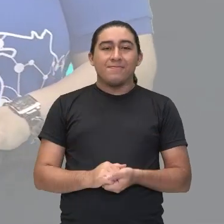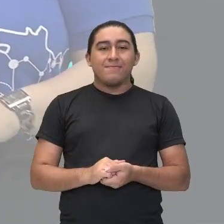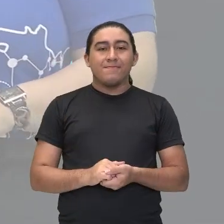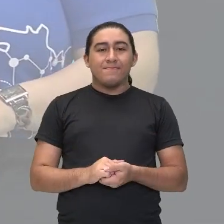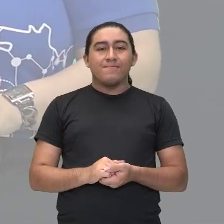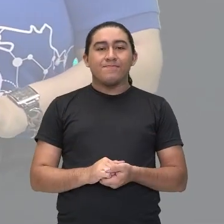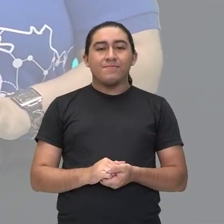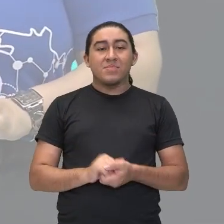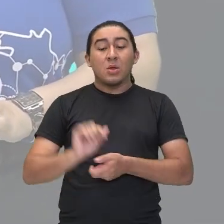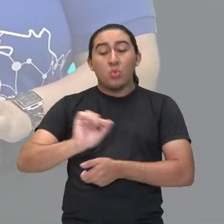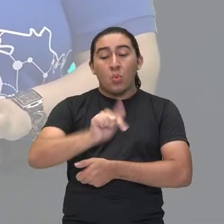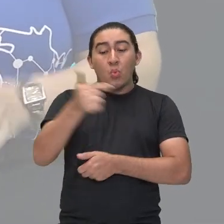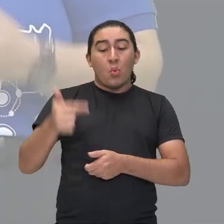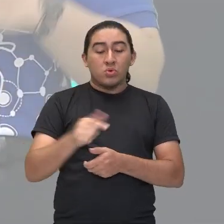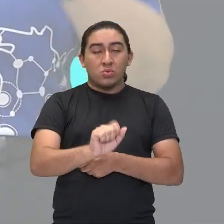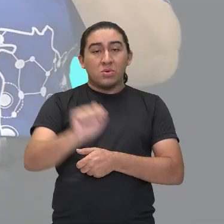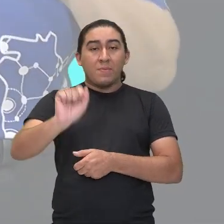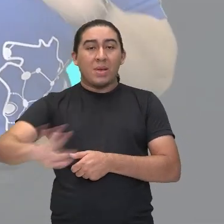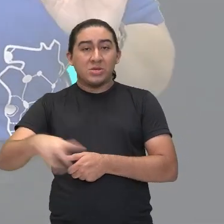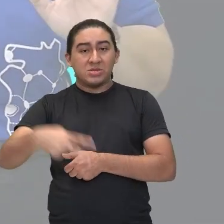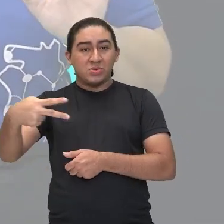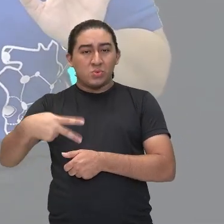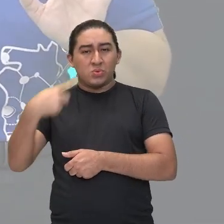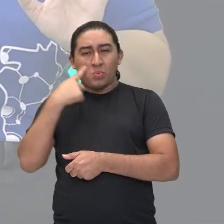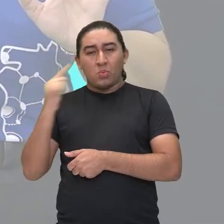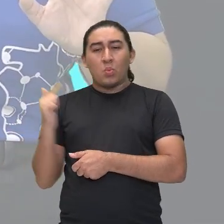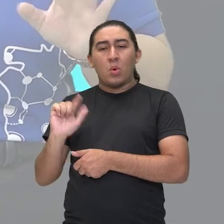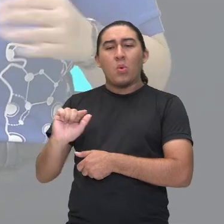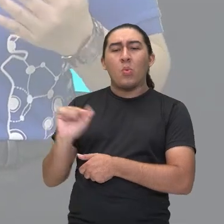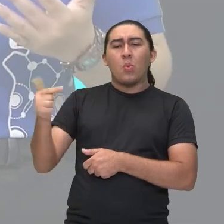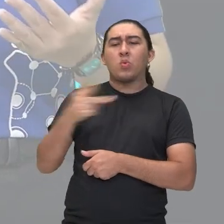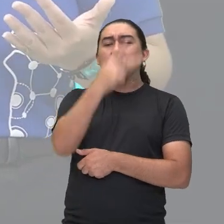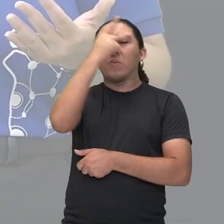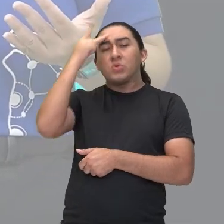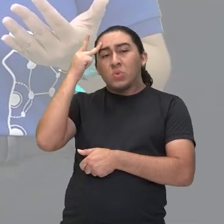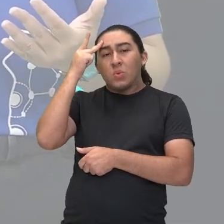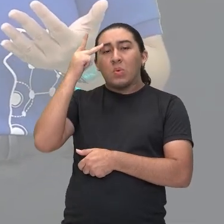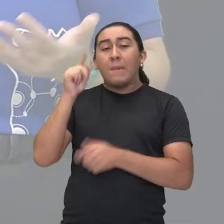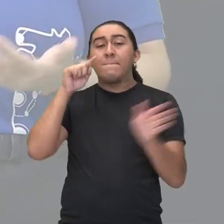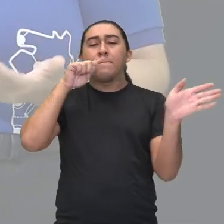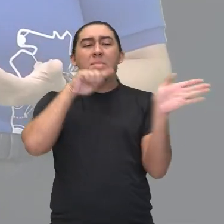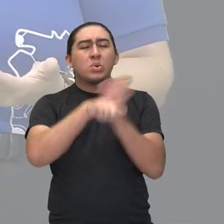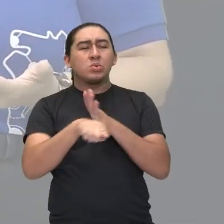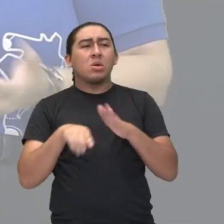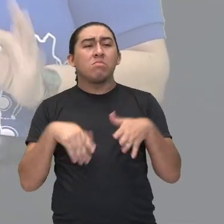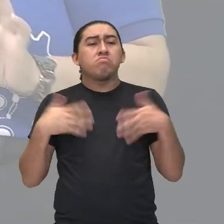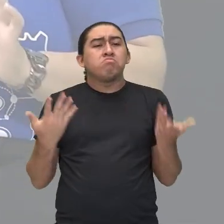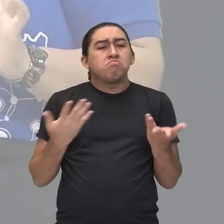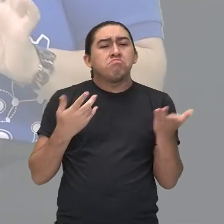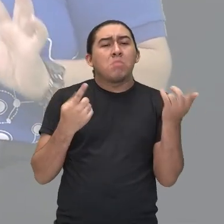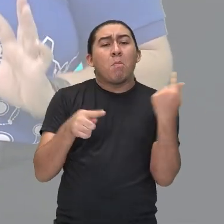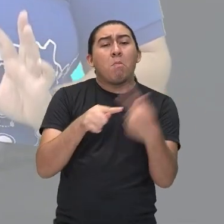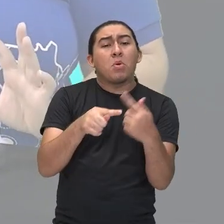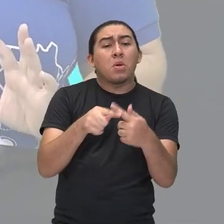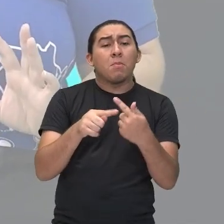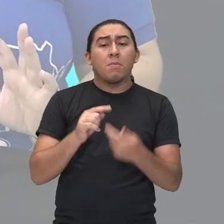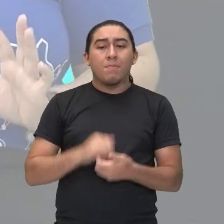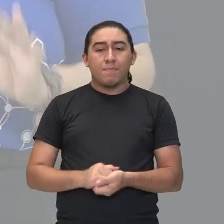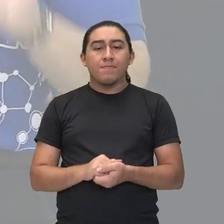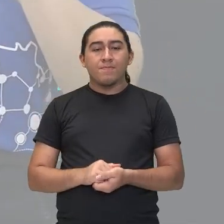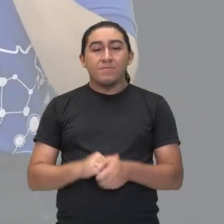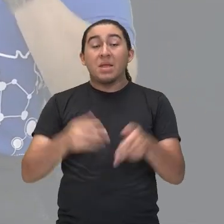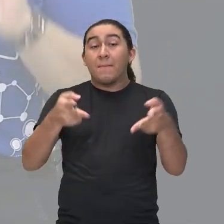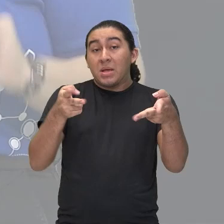E aí, uma outra pessoa que não está aqui no quadro pergunta, por quê? Vejam que até a cor